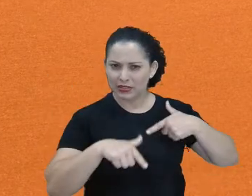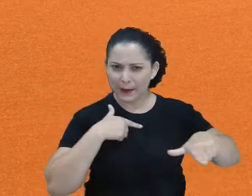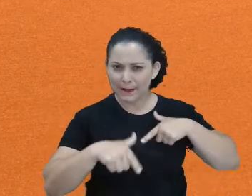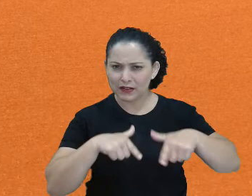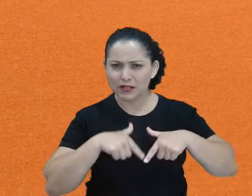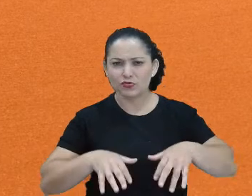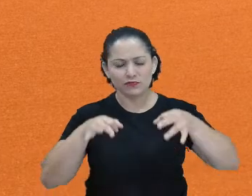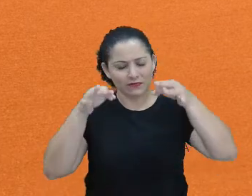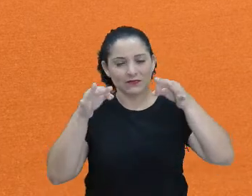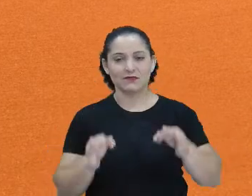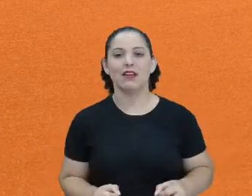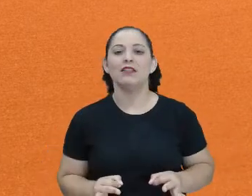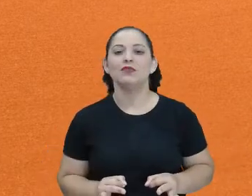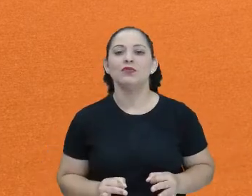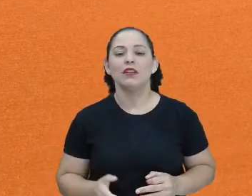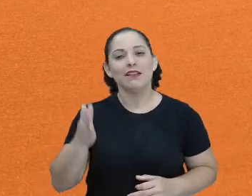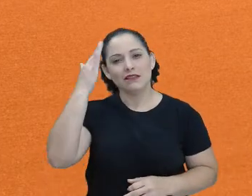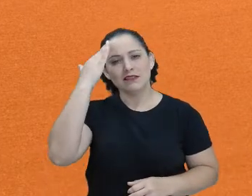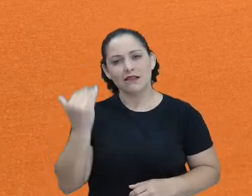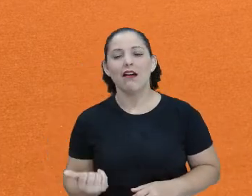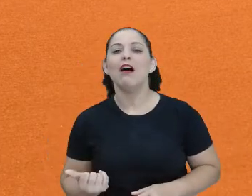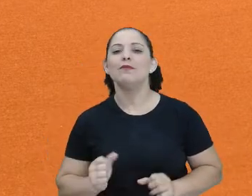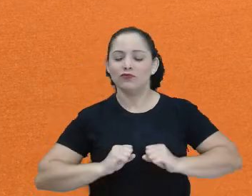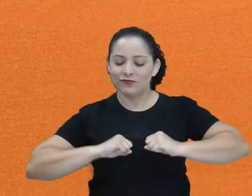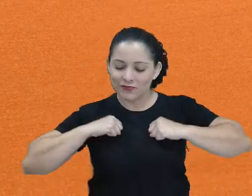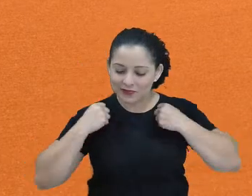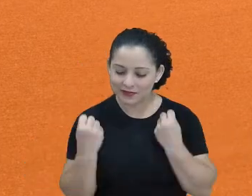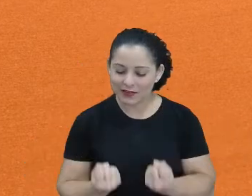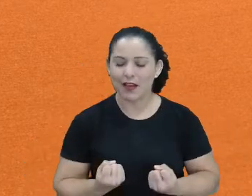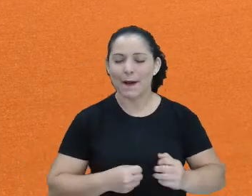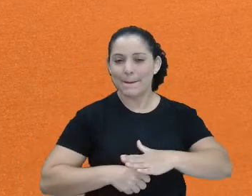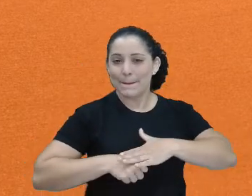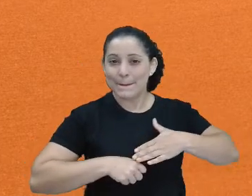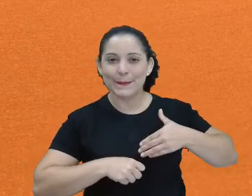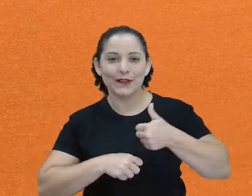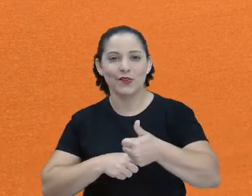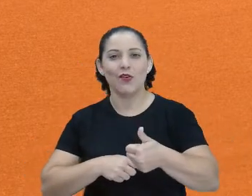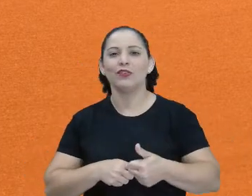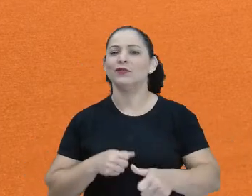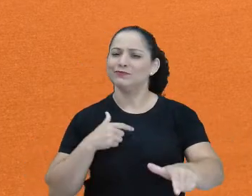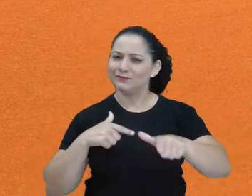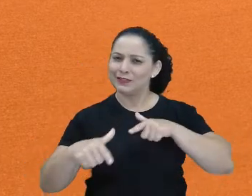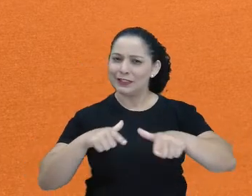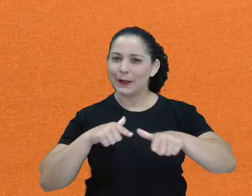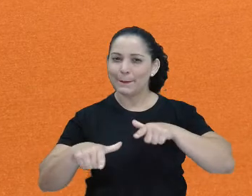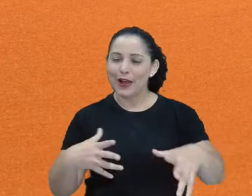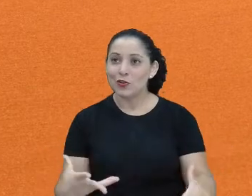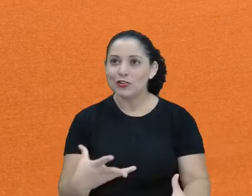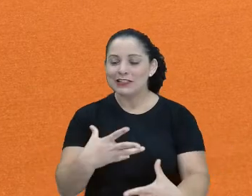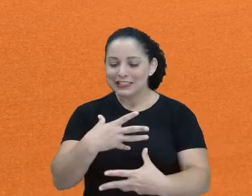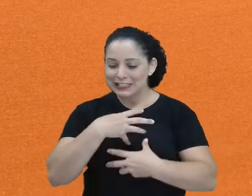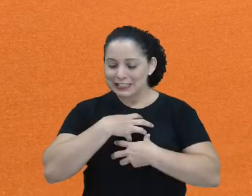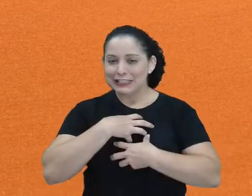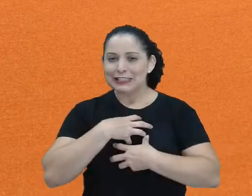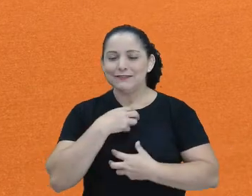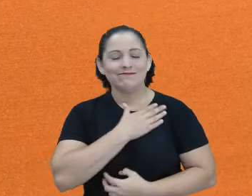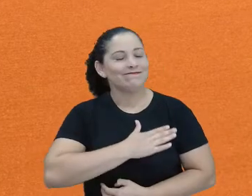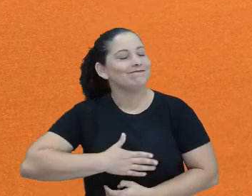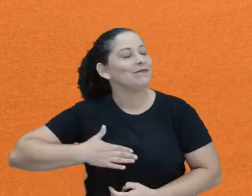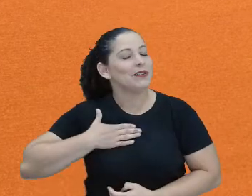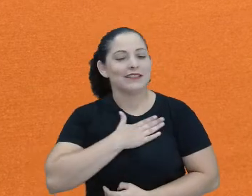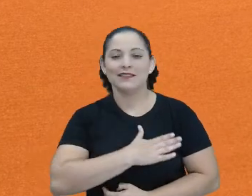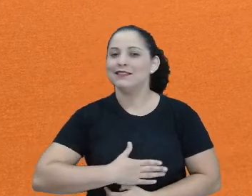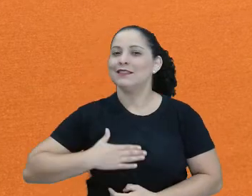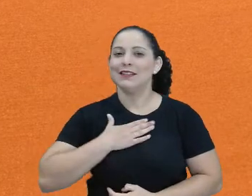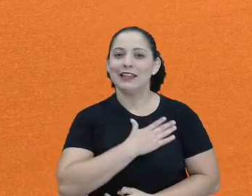a gente sabe que poderia realizar melhor, ele sempre vai dar na gente essa sensação de dever cumprido, sempre vai